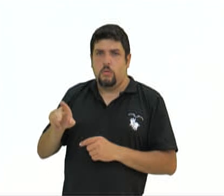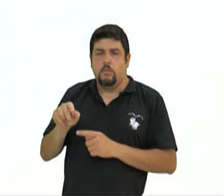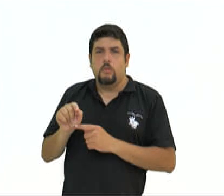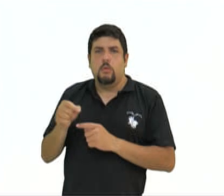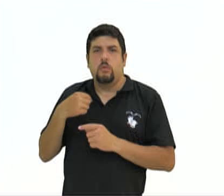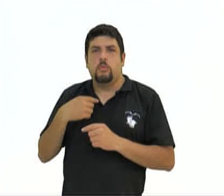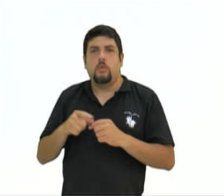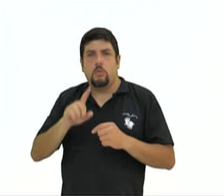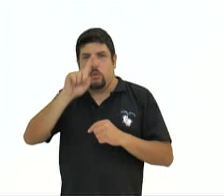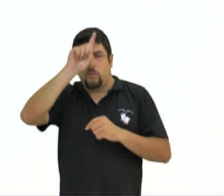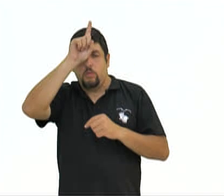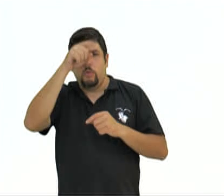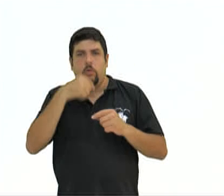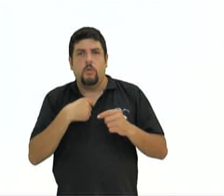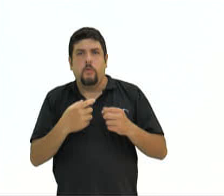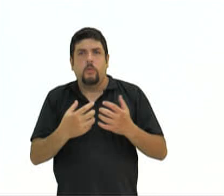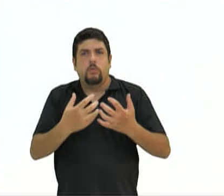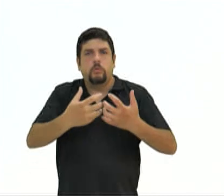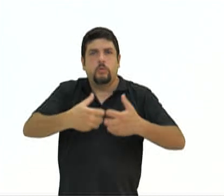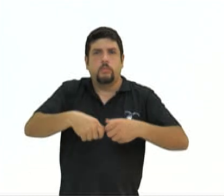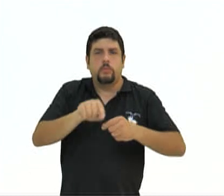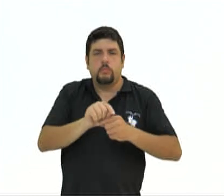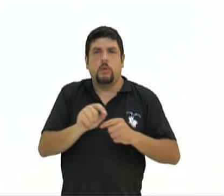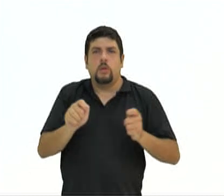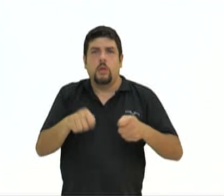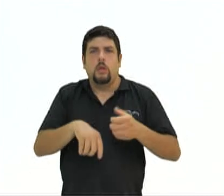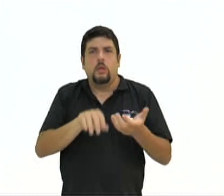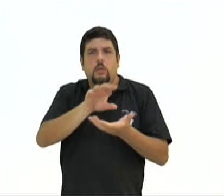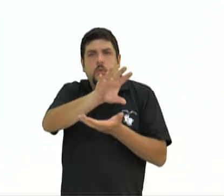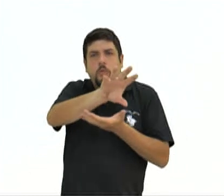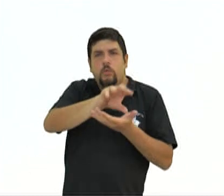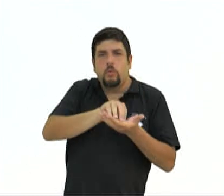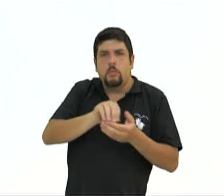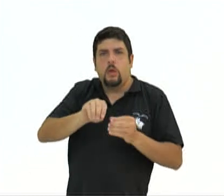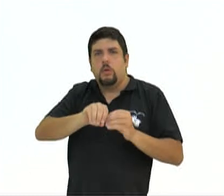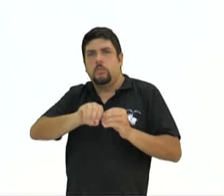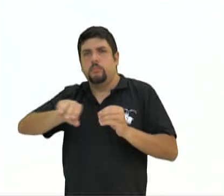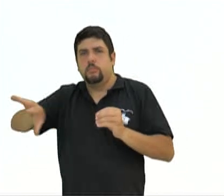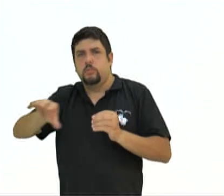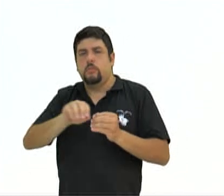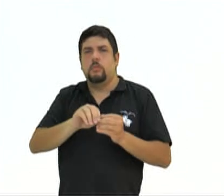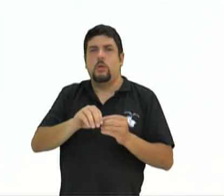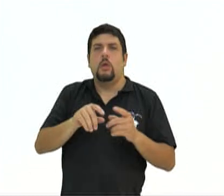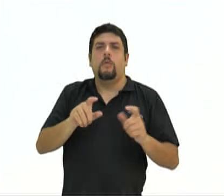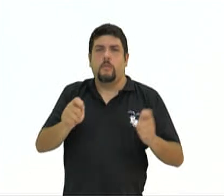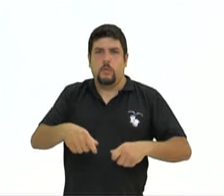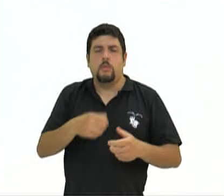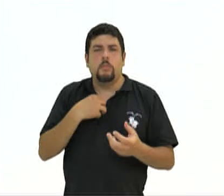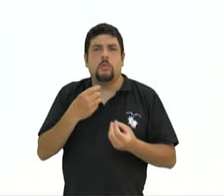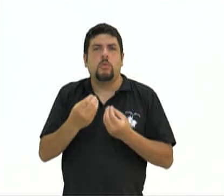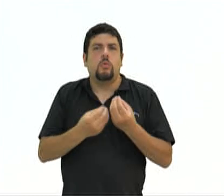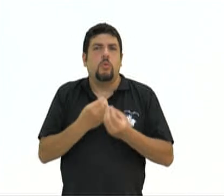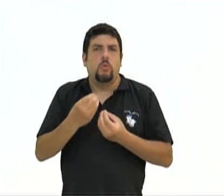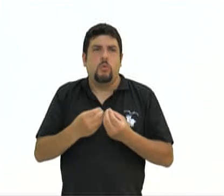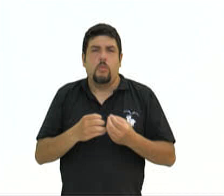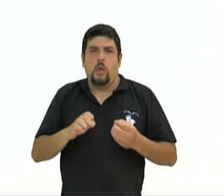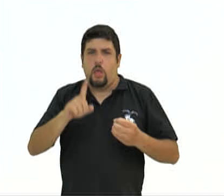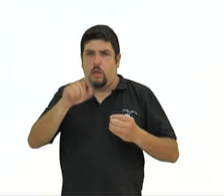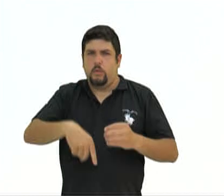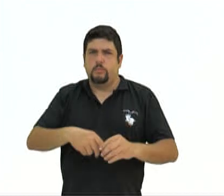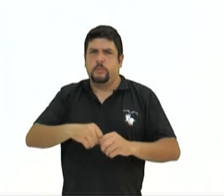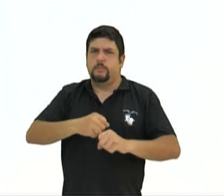outros aparelhos, permitia gravar e projetar as imagens ao mesmo tempo. E ele tornava mais prático. Ainda era um aparato muito